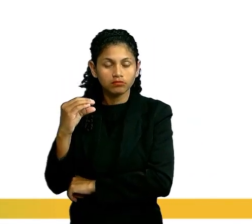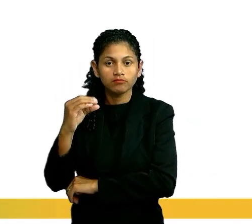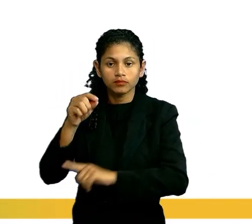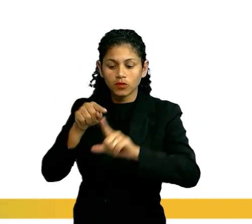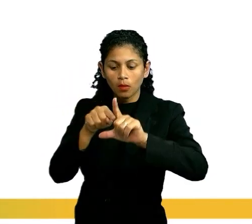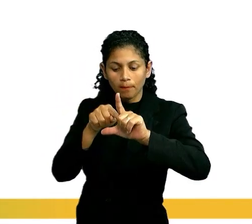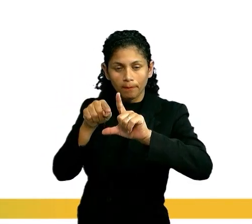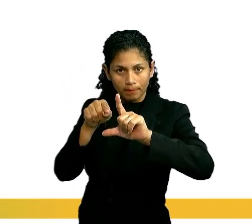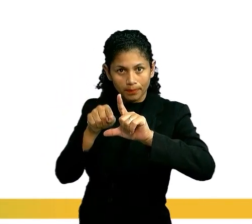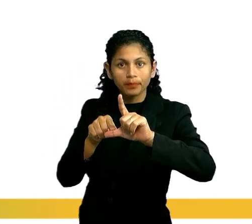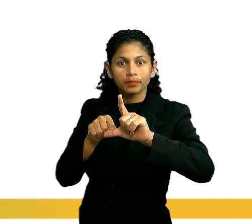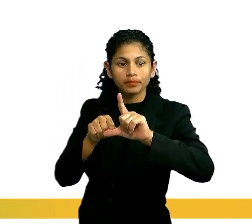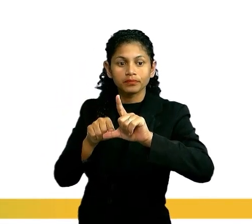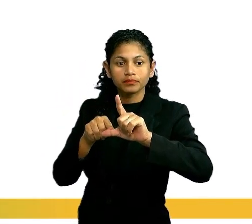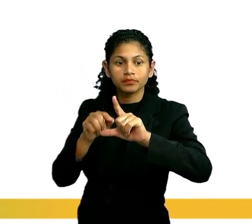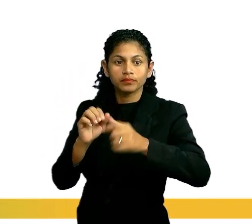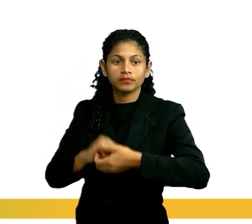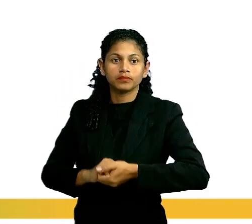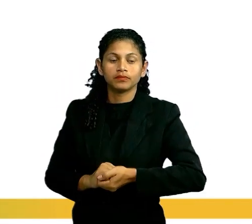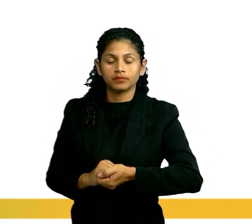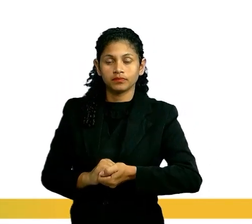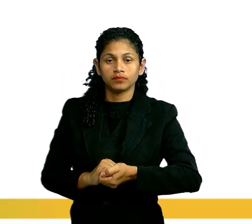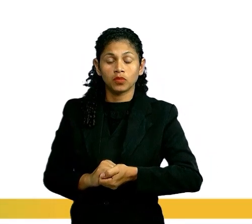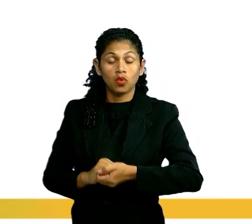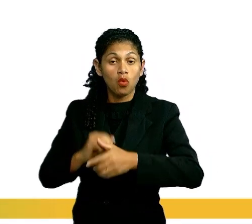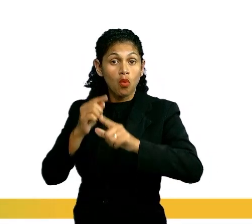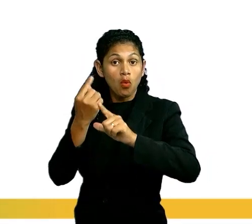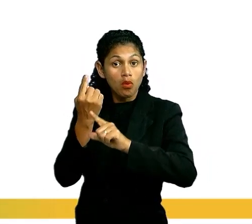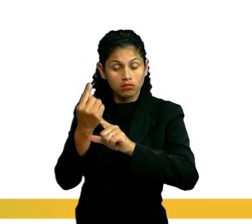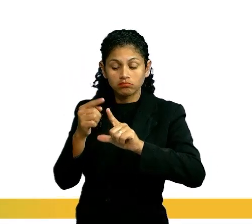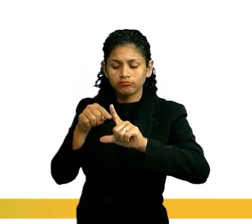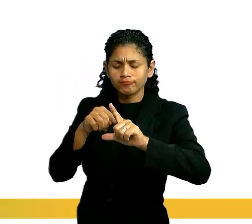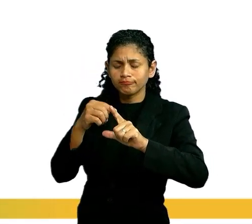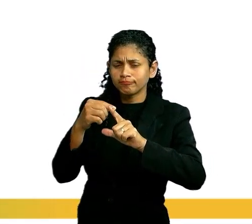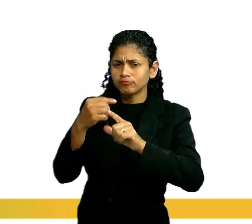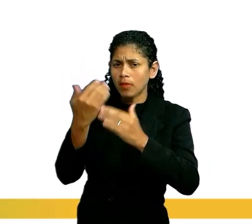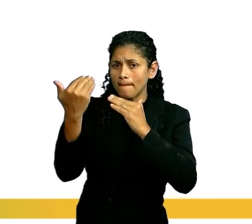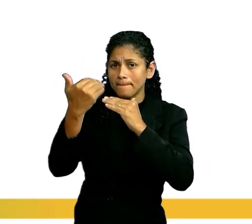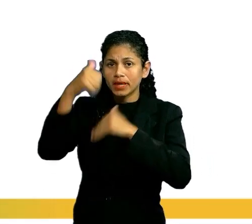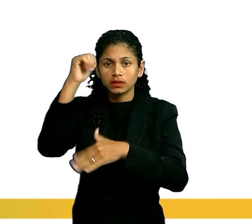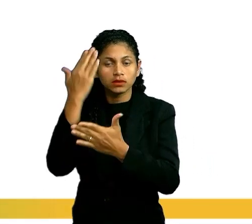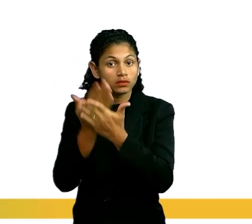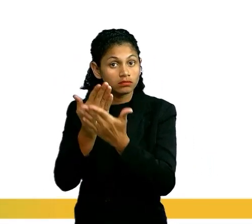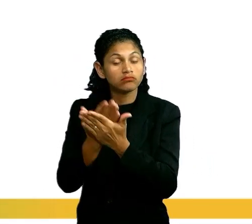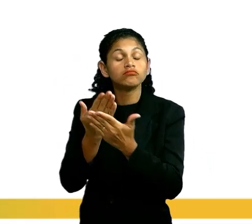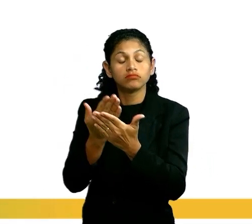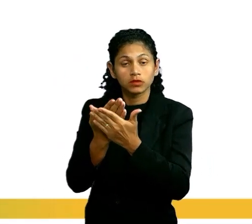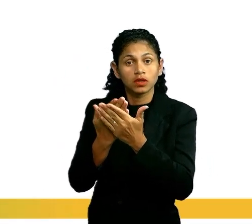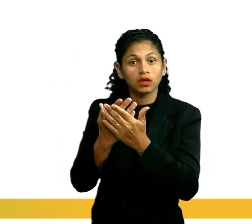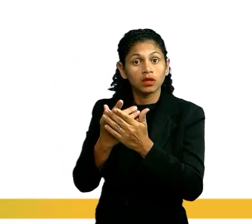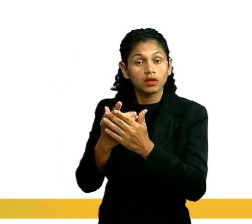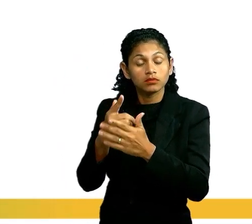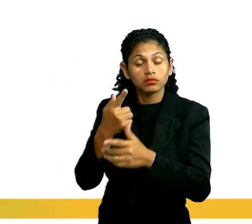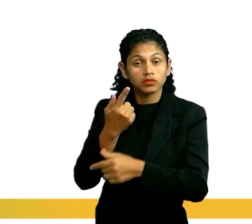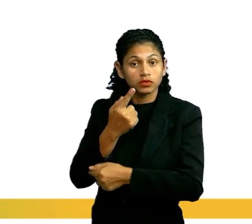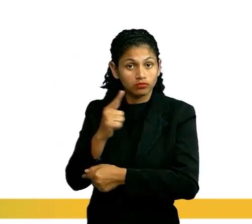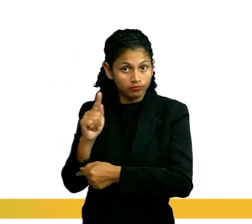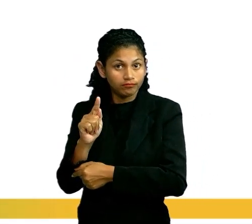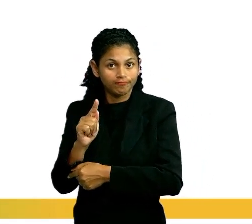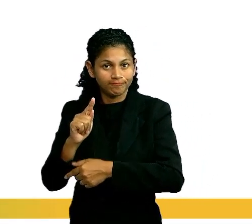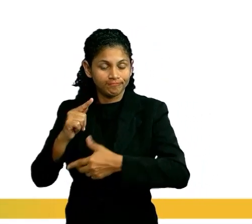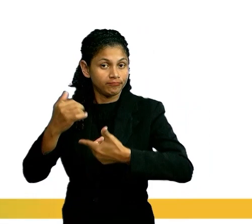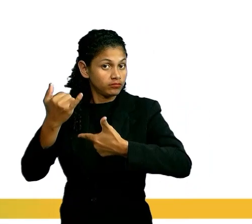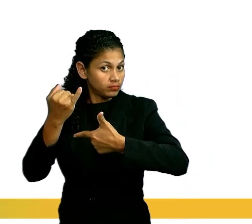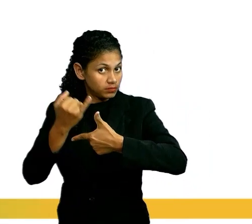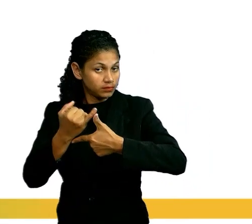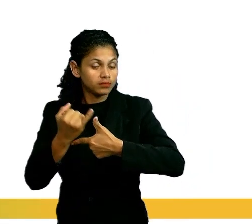ó? É um ângulo reto. Sendo um dos polígonos mais estudados na geometria plana, foi possível perceber algumas relações entre